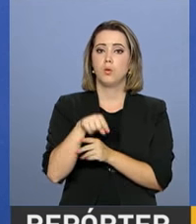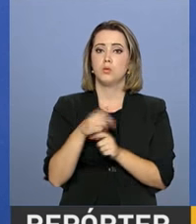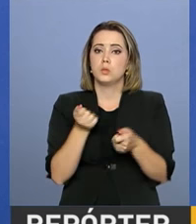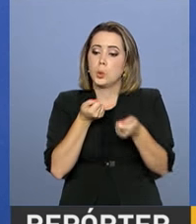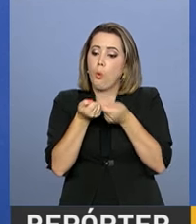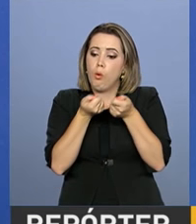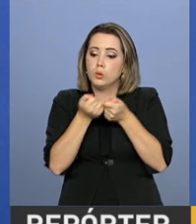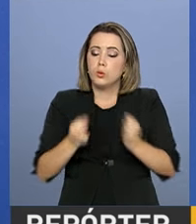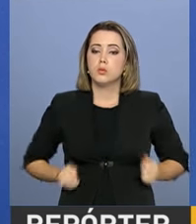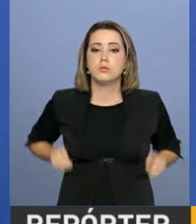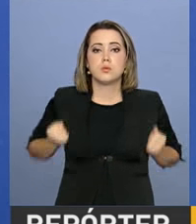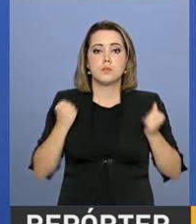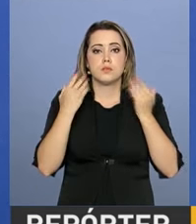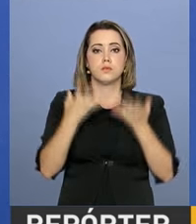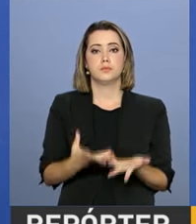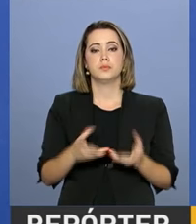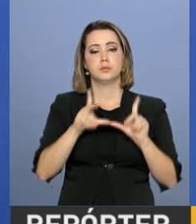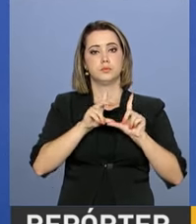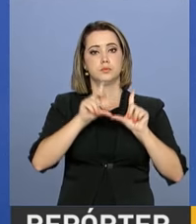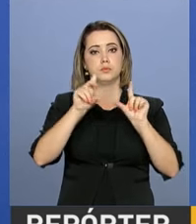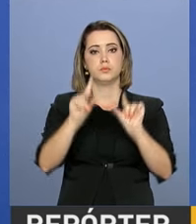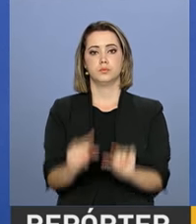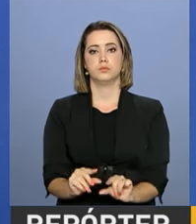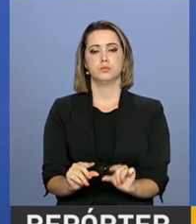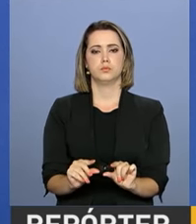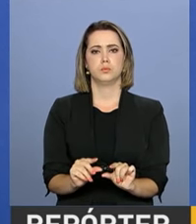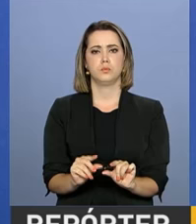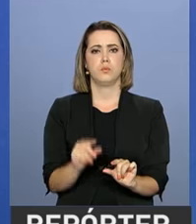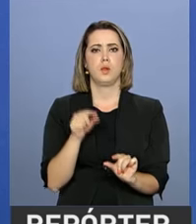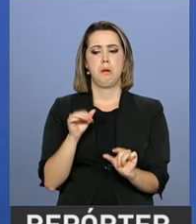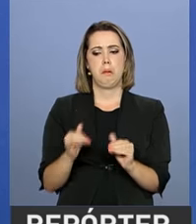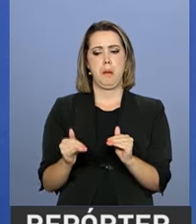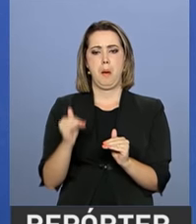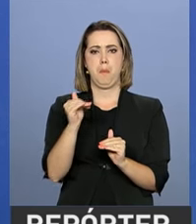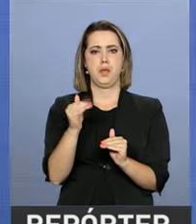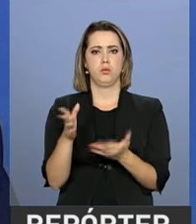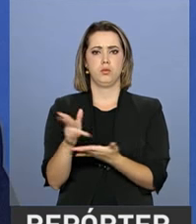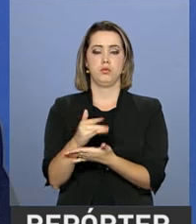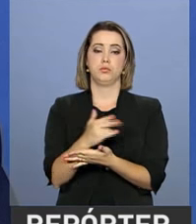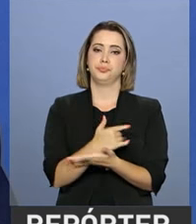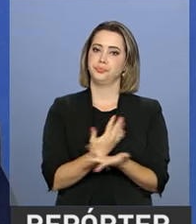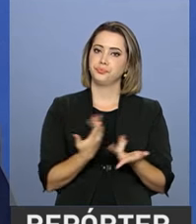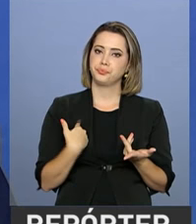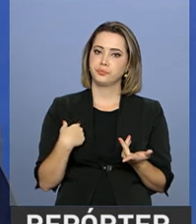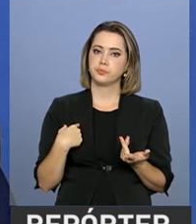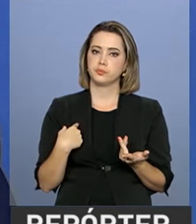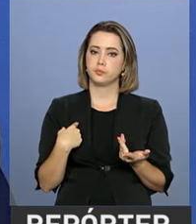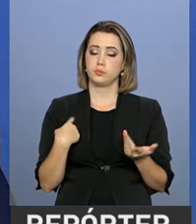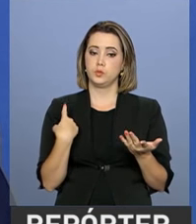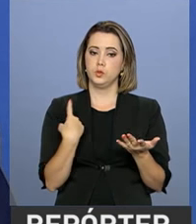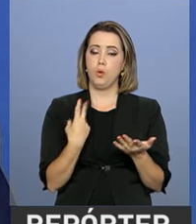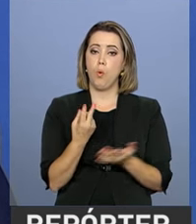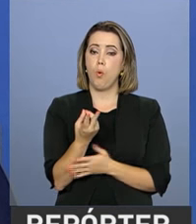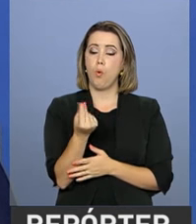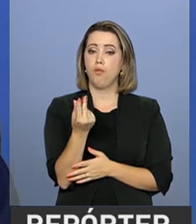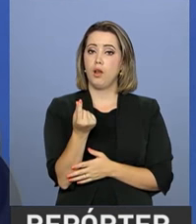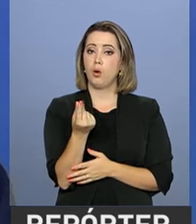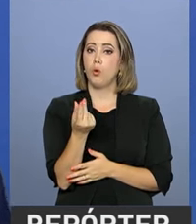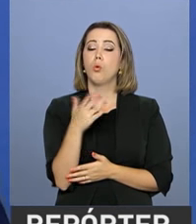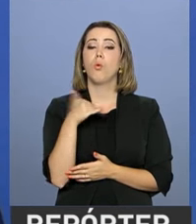das despesas e menos pelos aumentos de receitas a fixação do salário mínimo